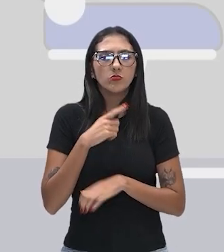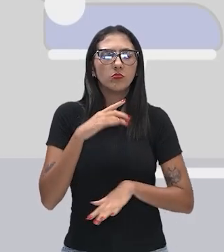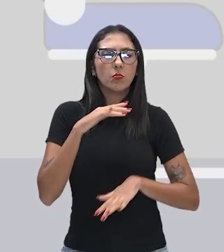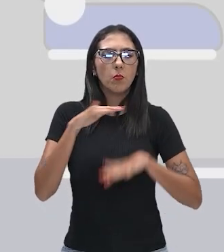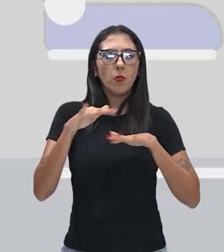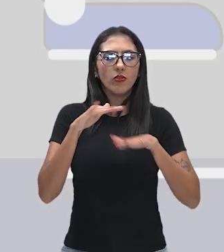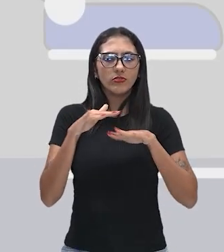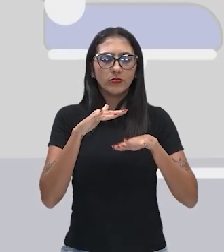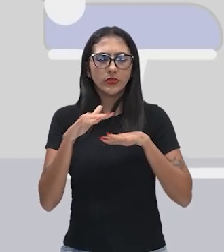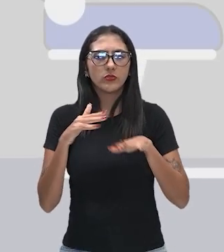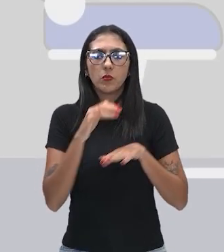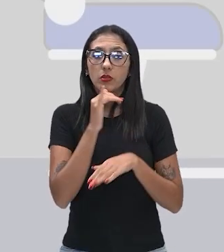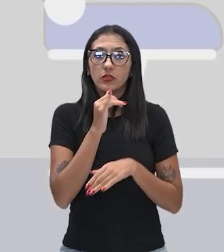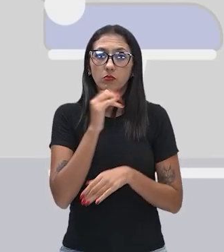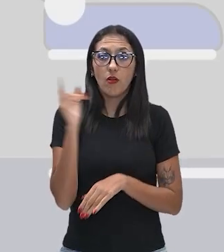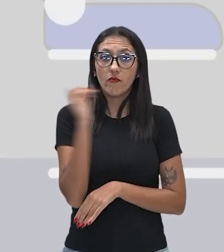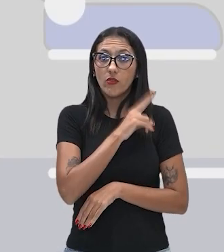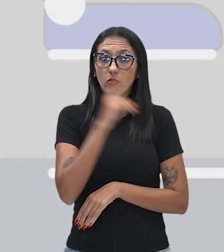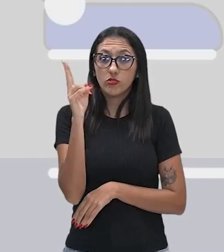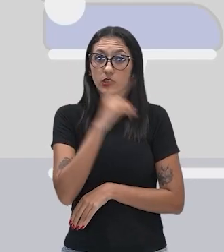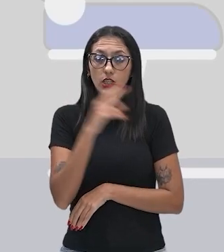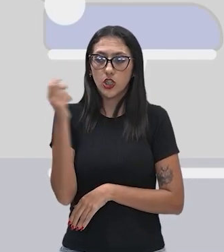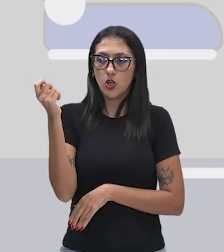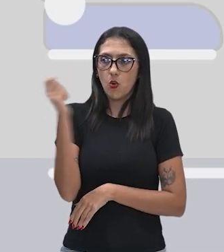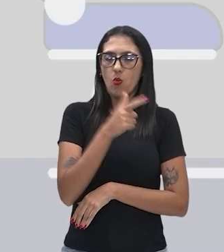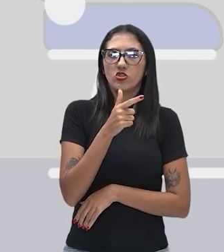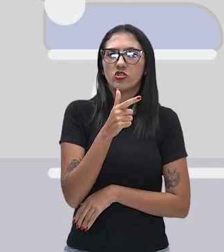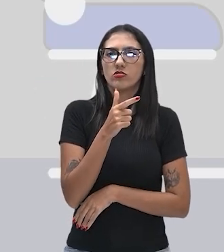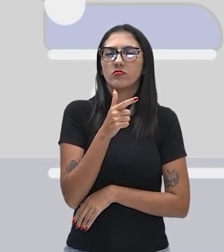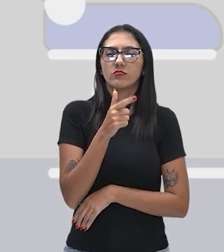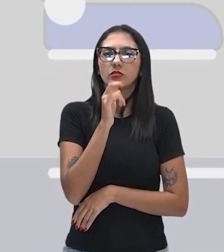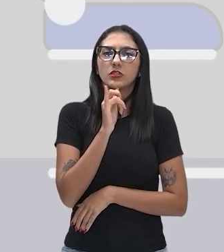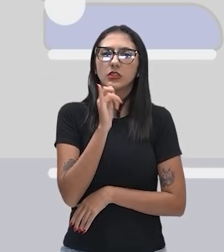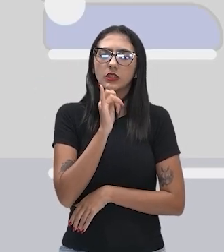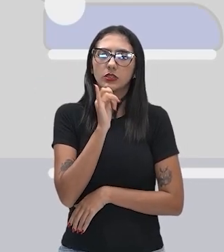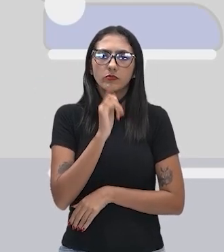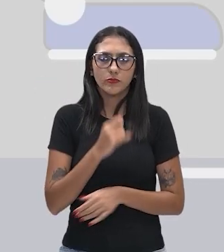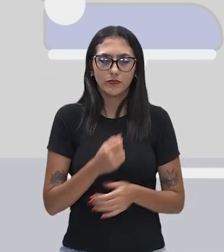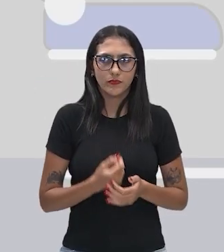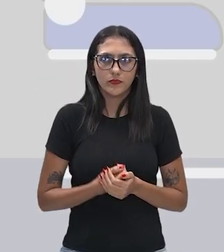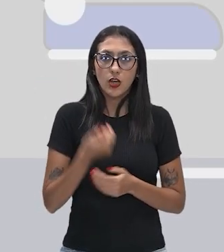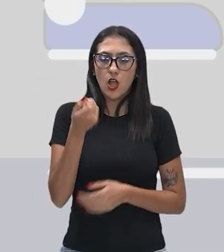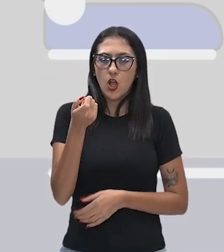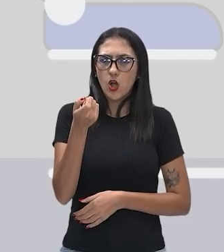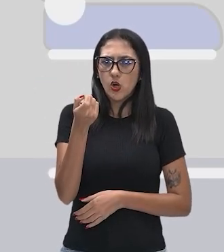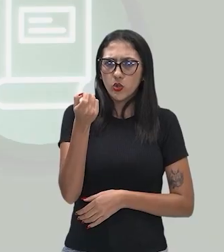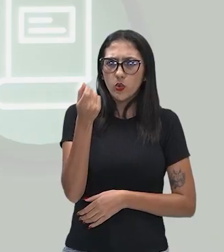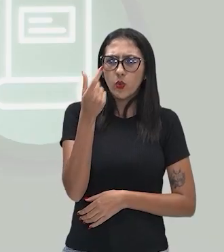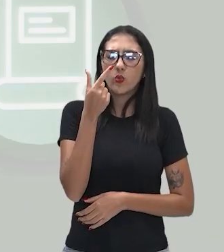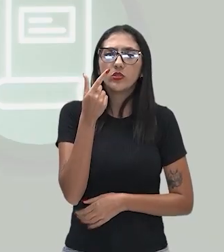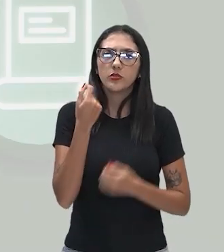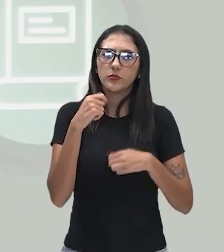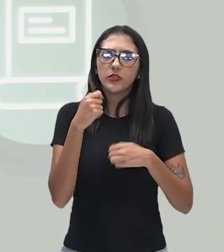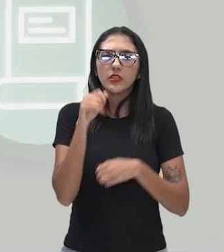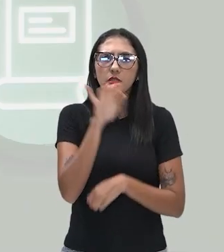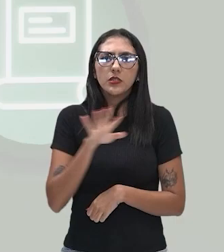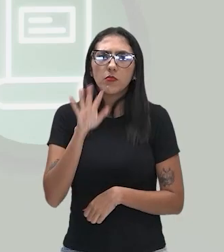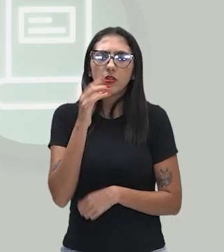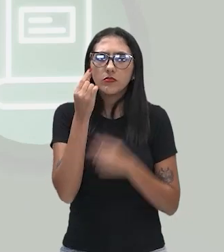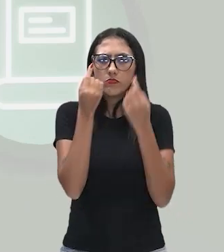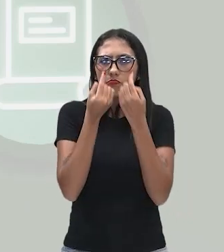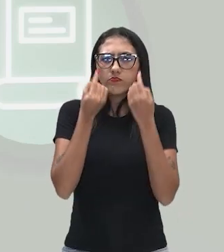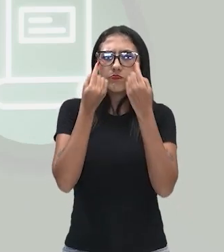velocidade da luz? Porque lembra, para eu enxergar a hora, a luz precisa bater lá e chegar até os meus olhos. E